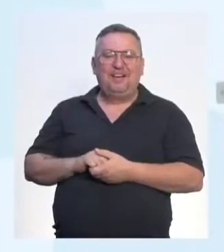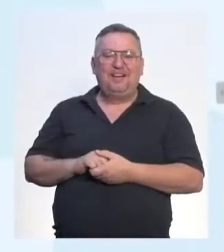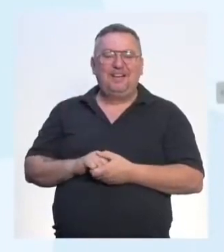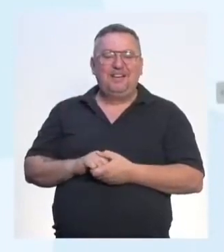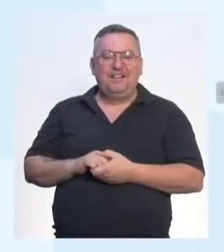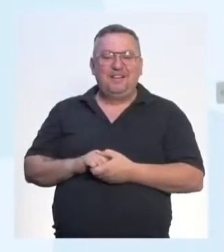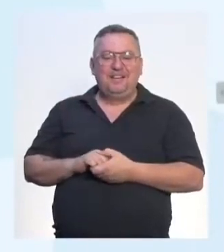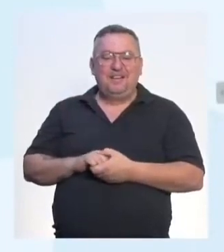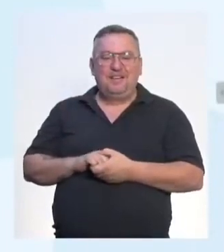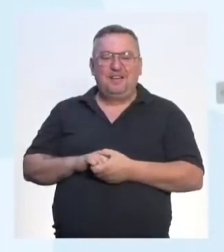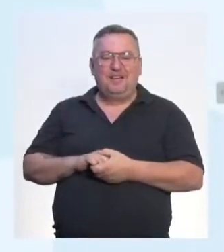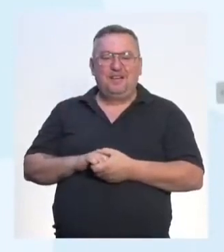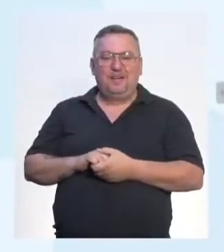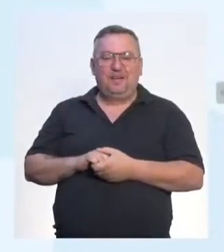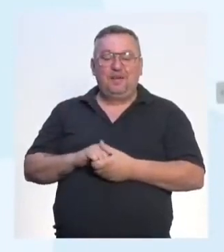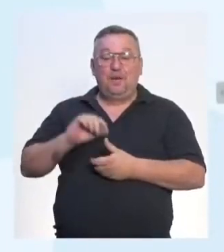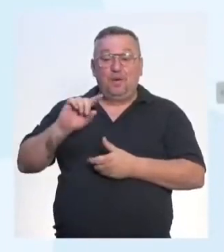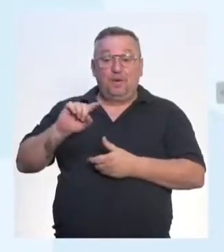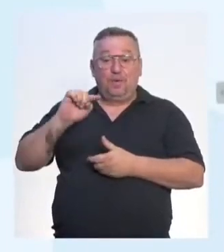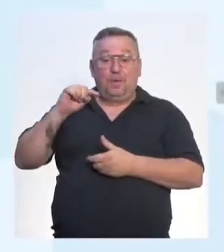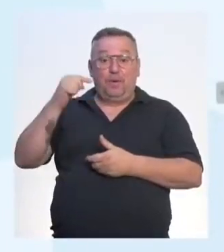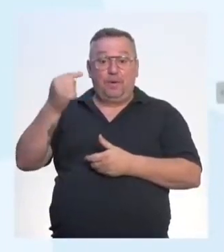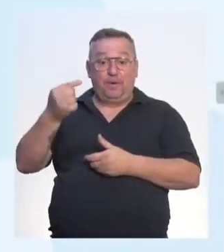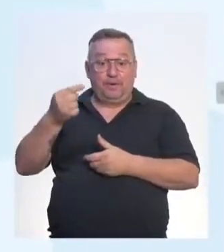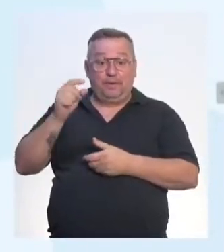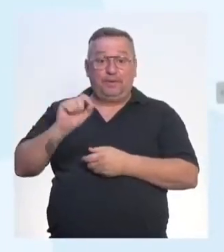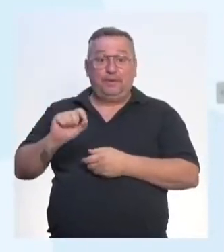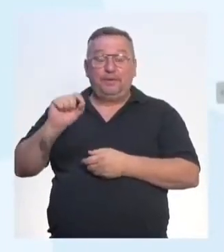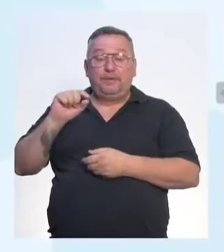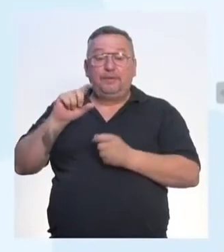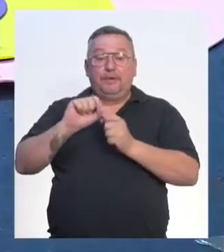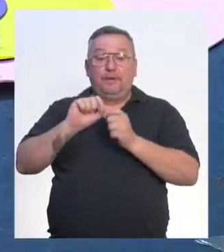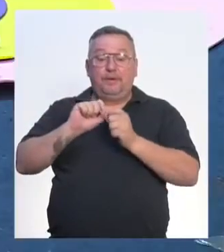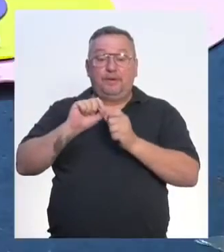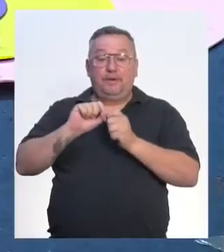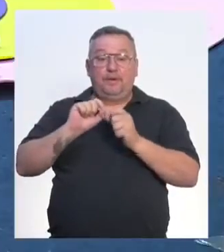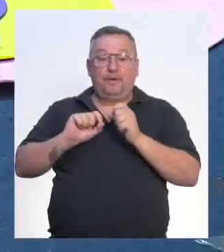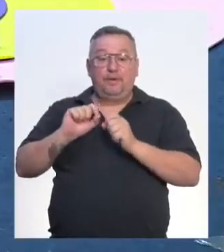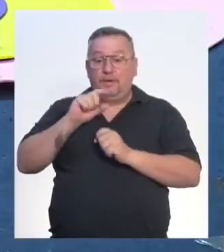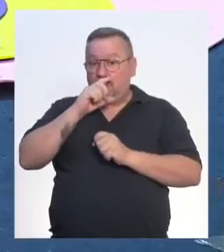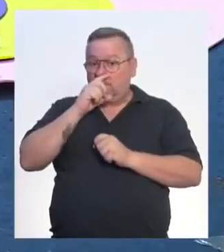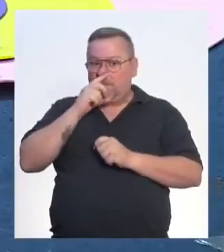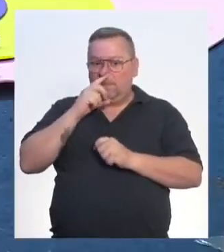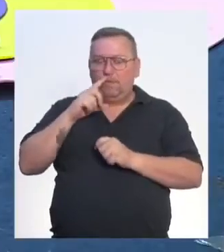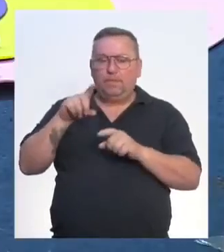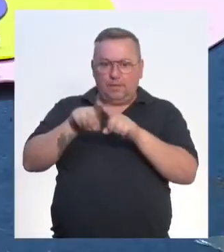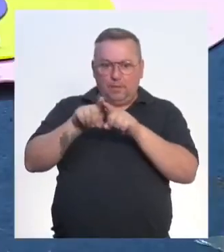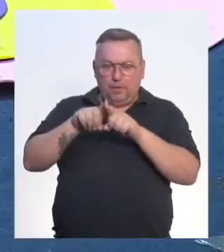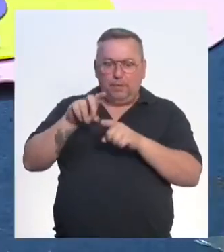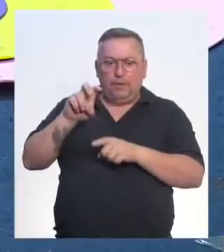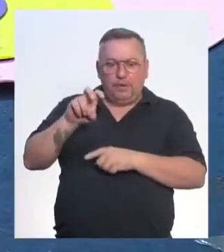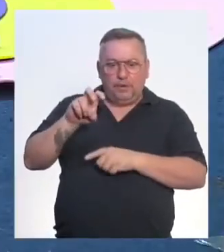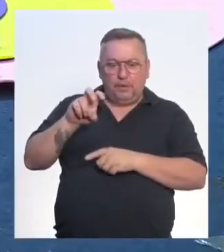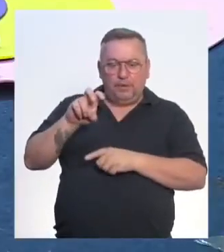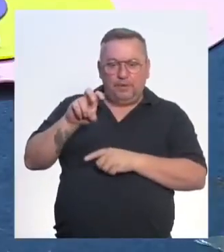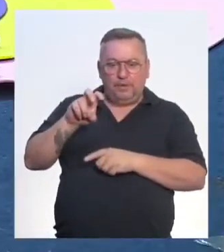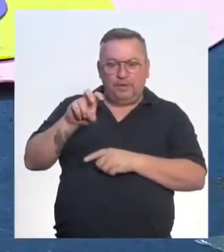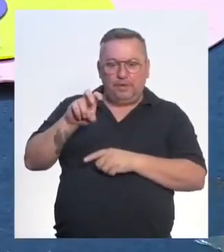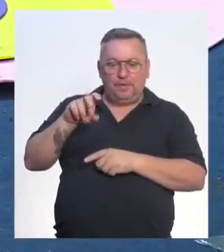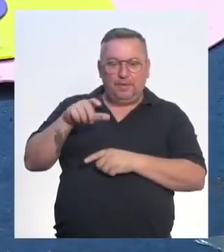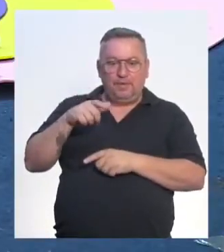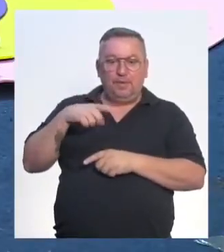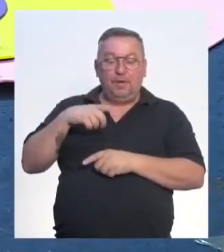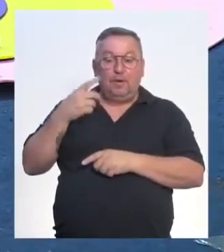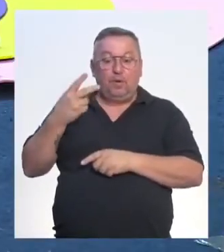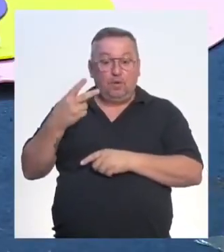5. Isso. O próximo ali, no caso, que eu tenho que fazer a operação, ele parou também no 5. Então eu não tenho 1, eu